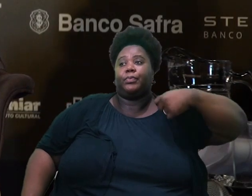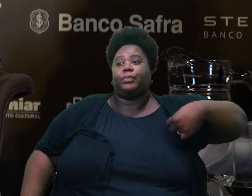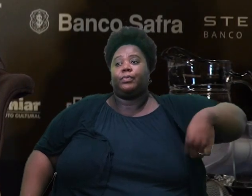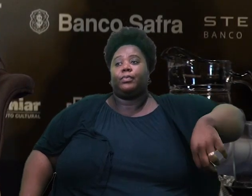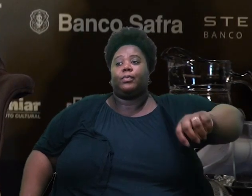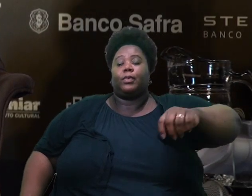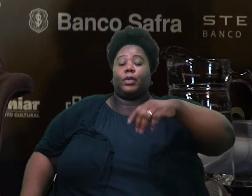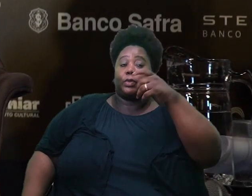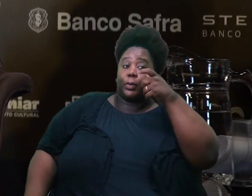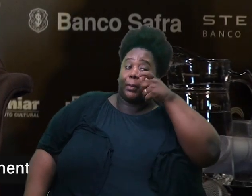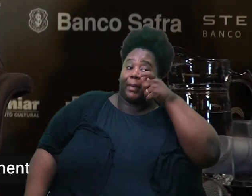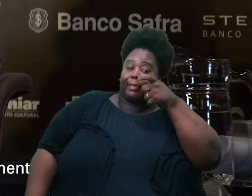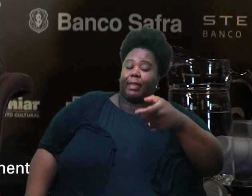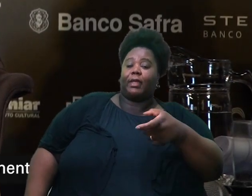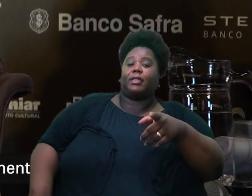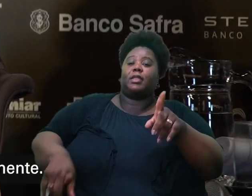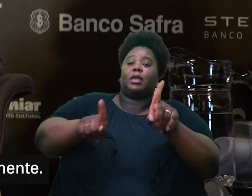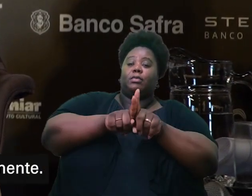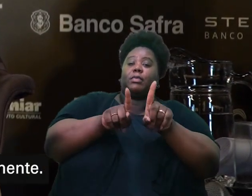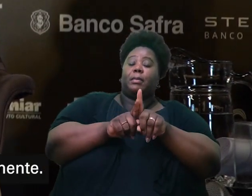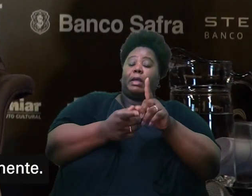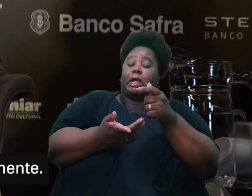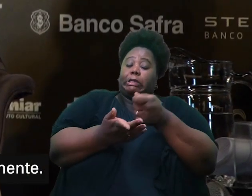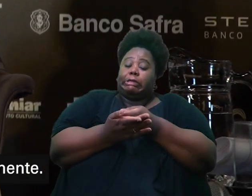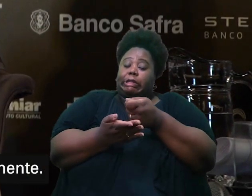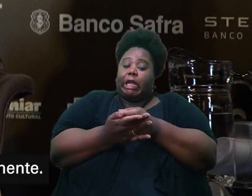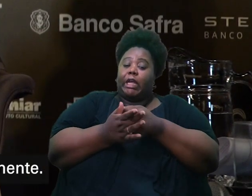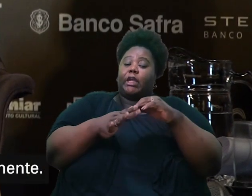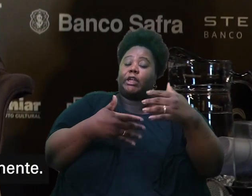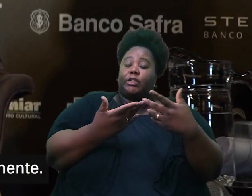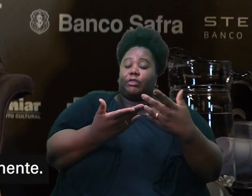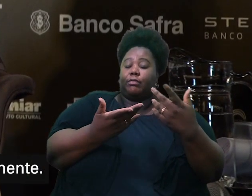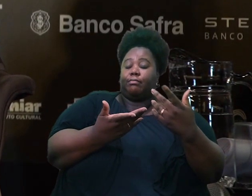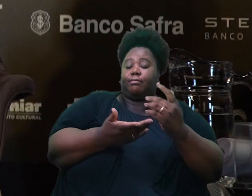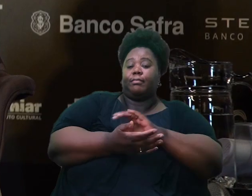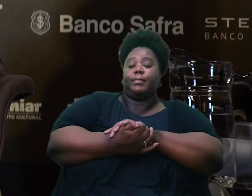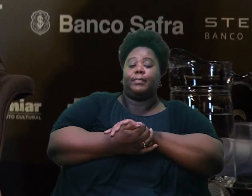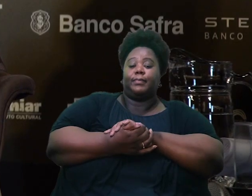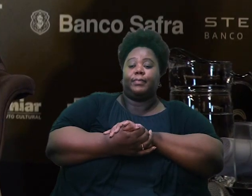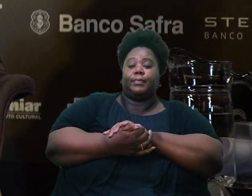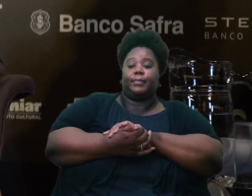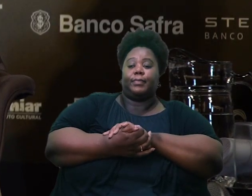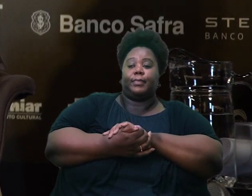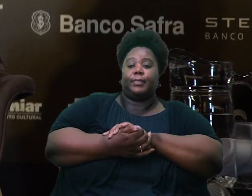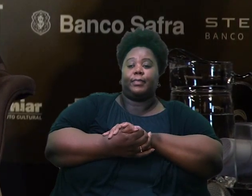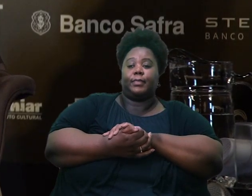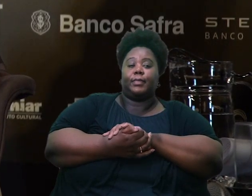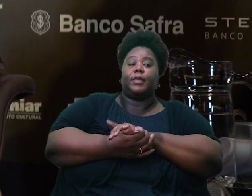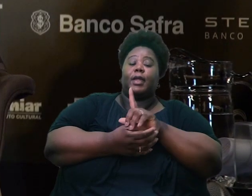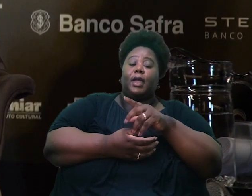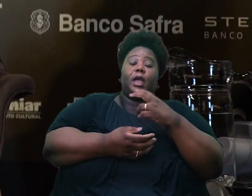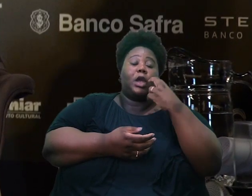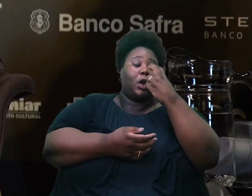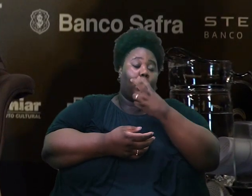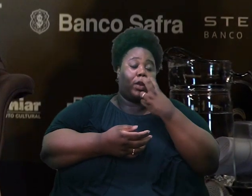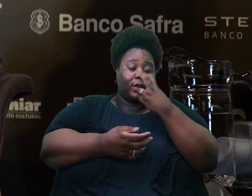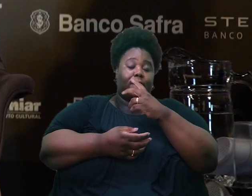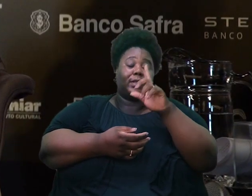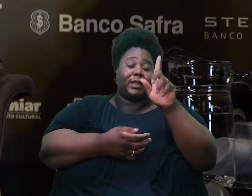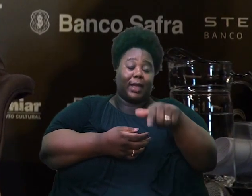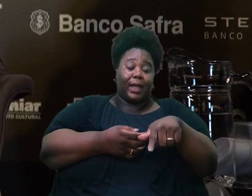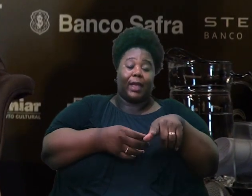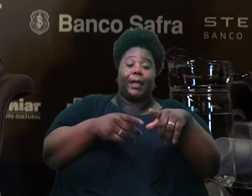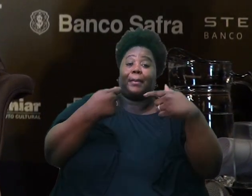atenção rigorosa. Eu sou muito rigorosa metodologicamente. Não é? A oralidade,